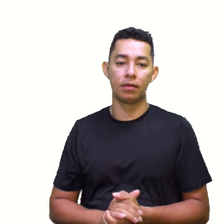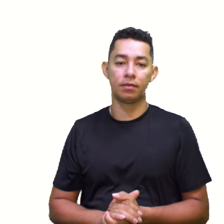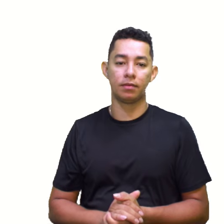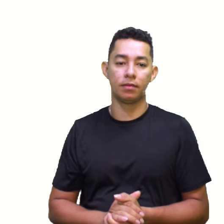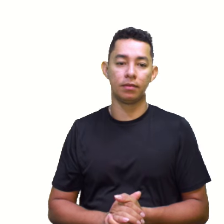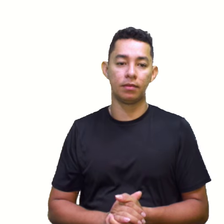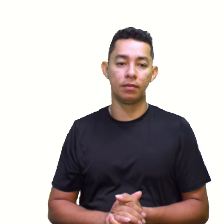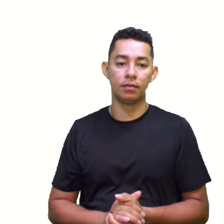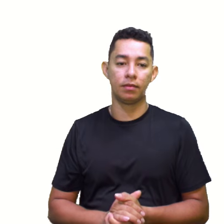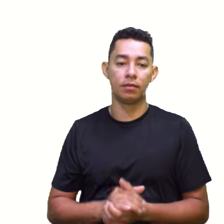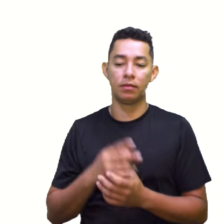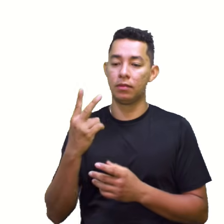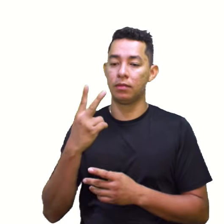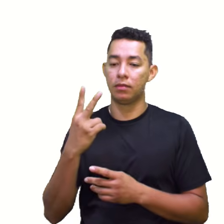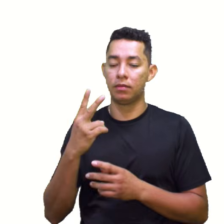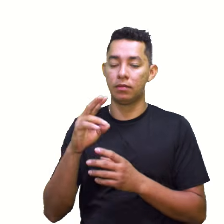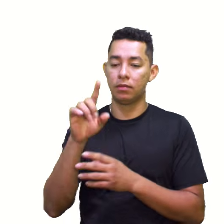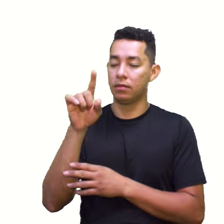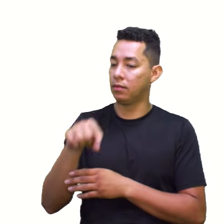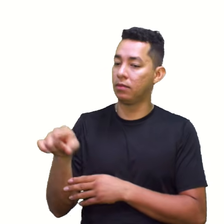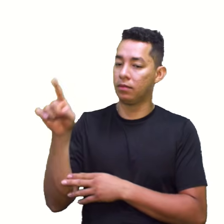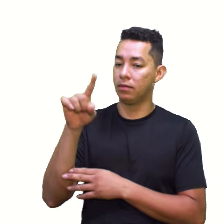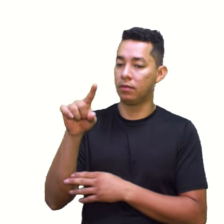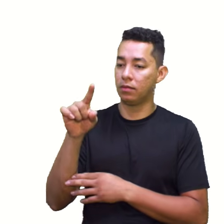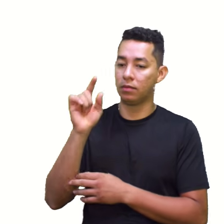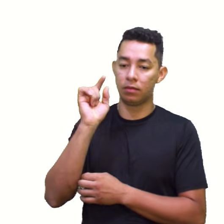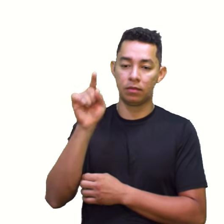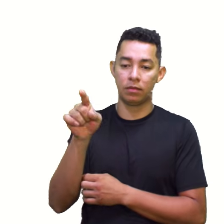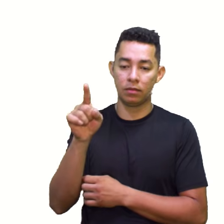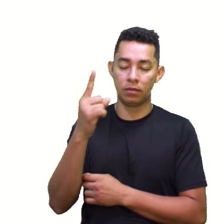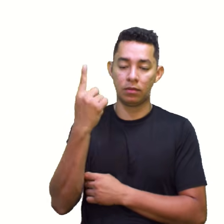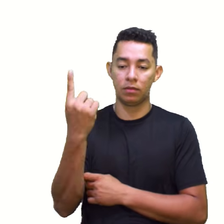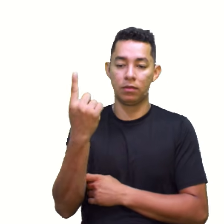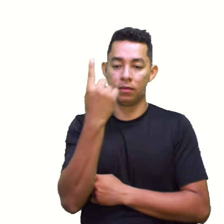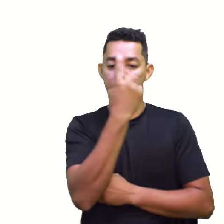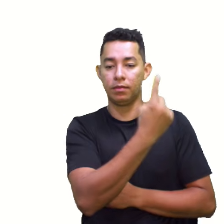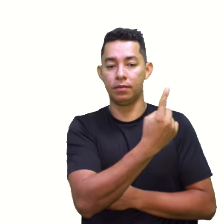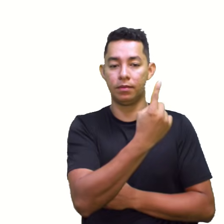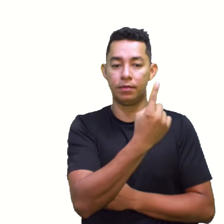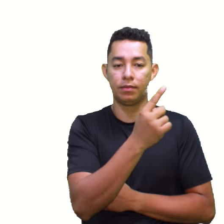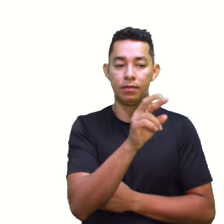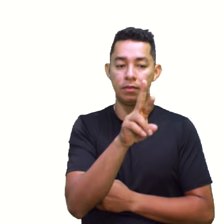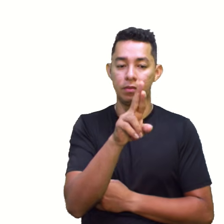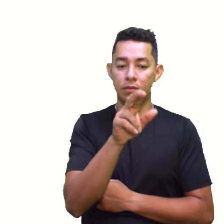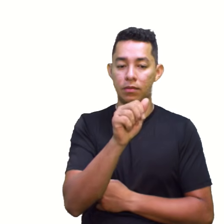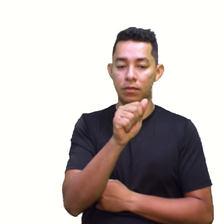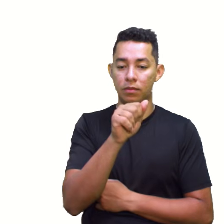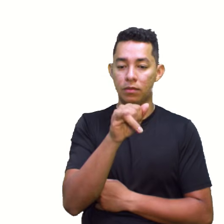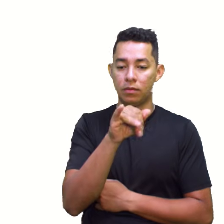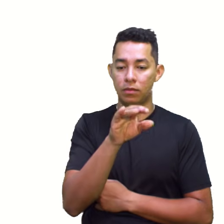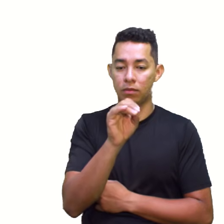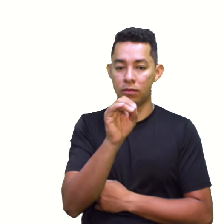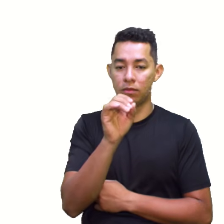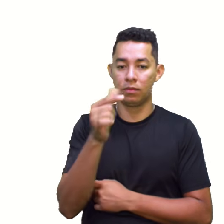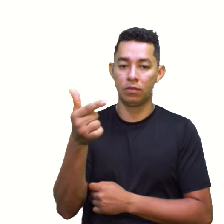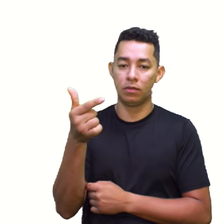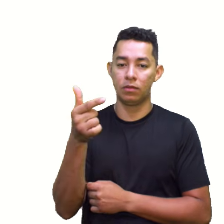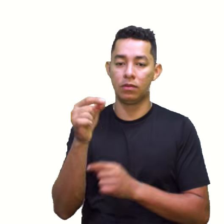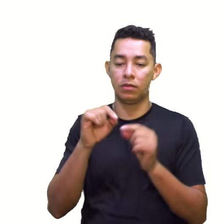1. Beleza. Raio 2. Raiz quadrada